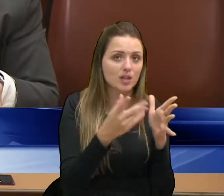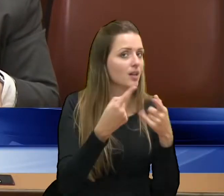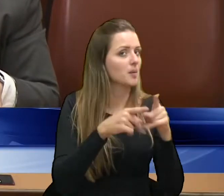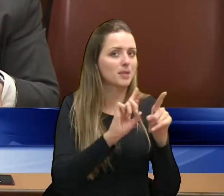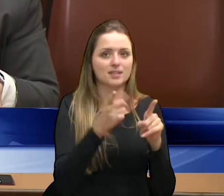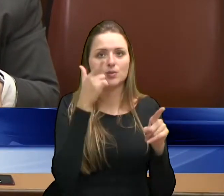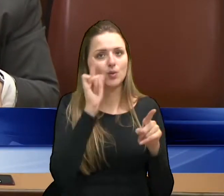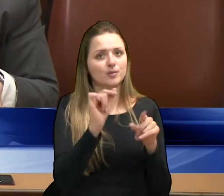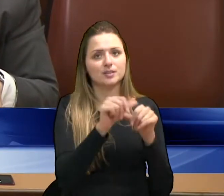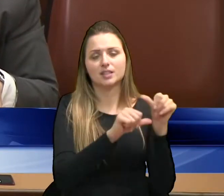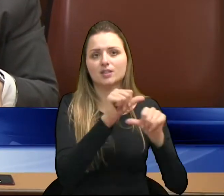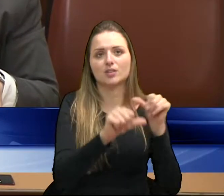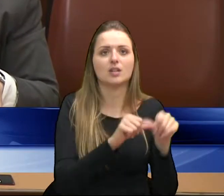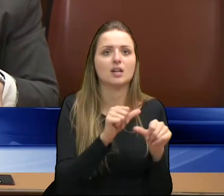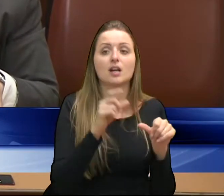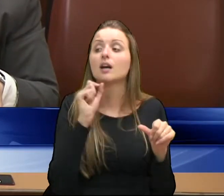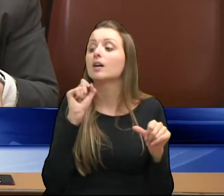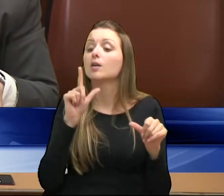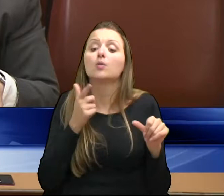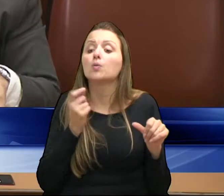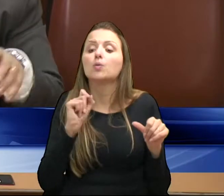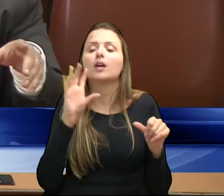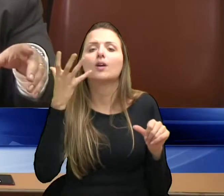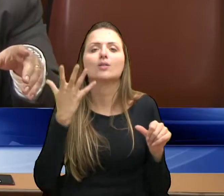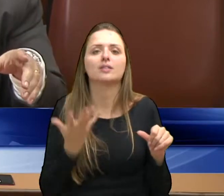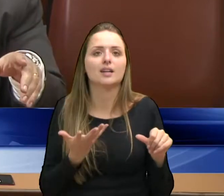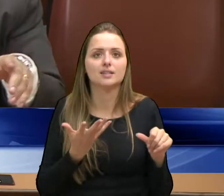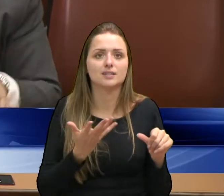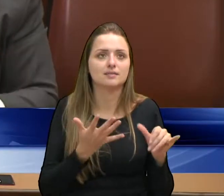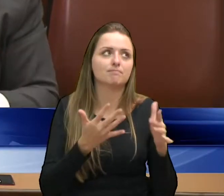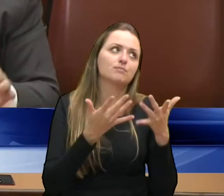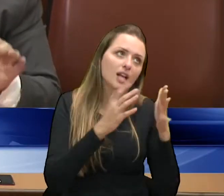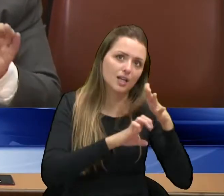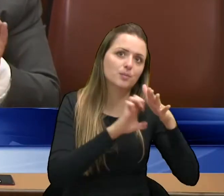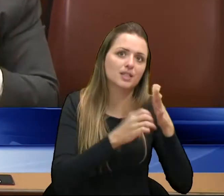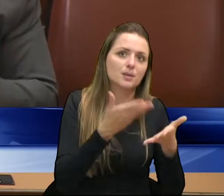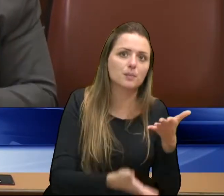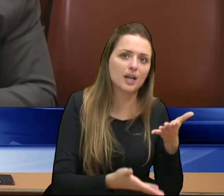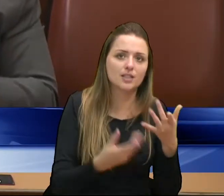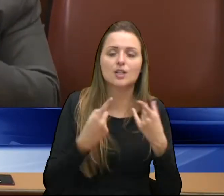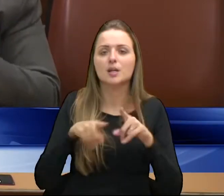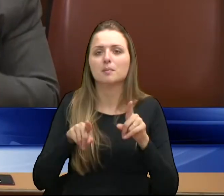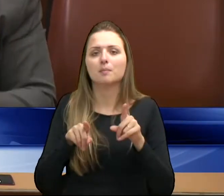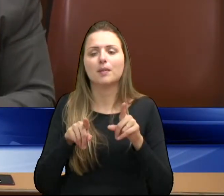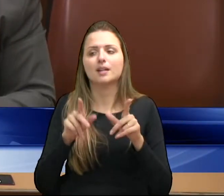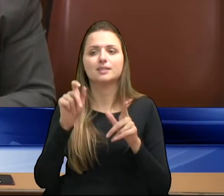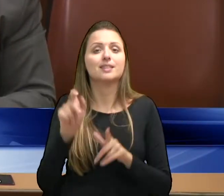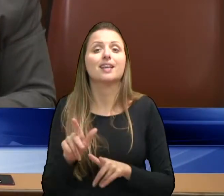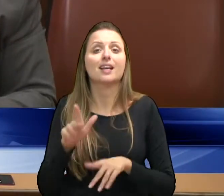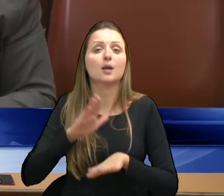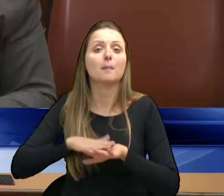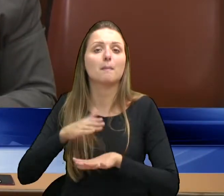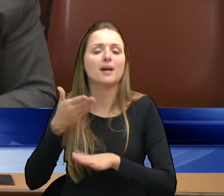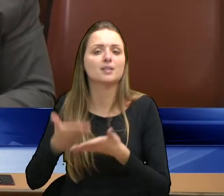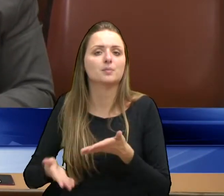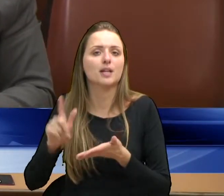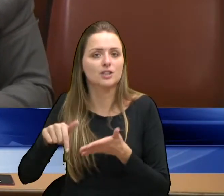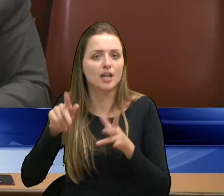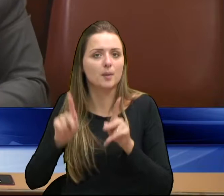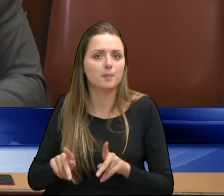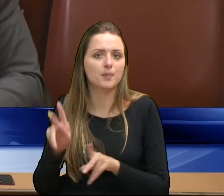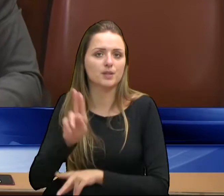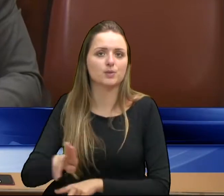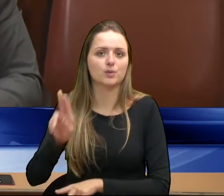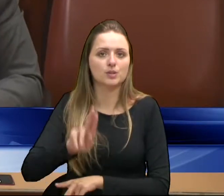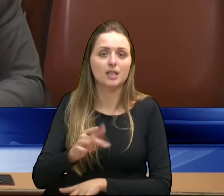trocar. Quem perde com isso? Eles perdem, sim, mas quem mais perde é o usuário, que não tem